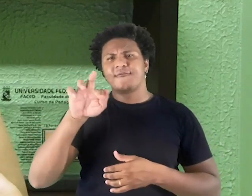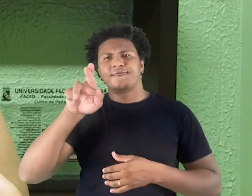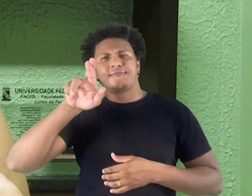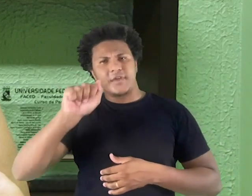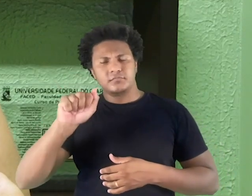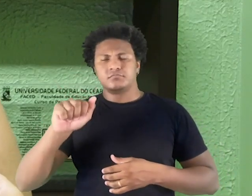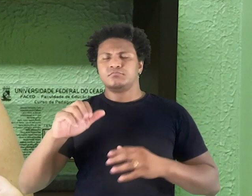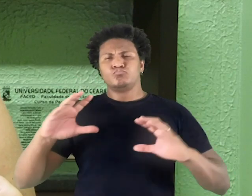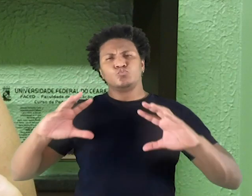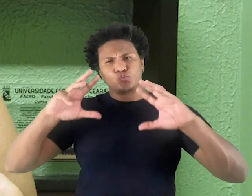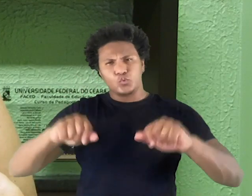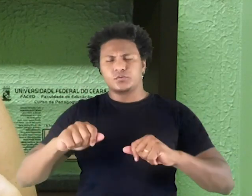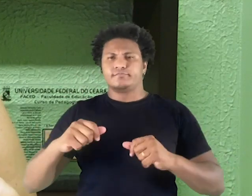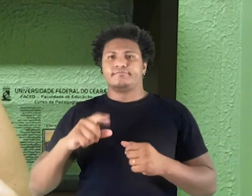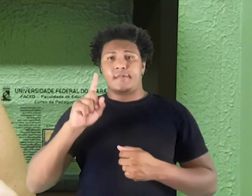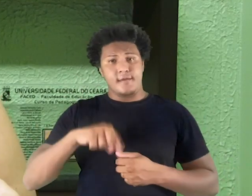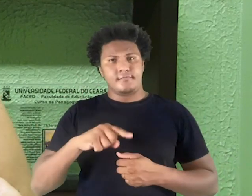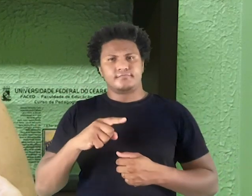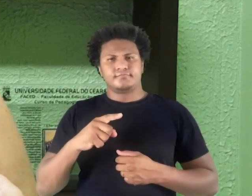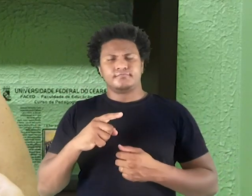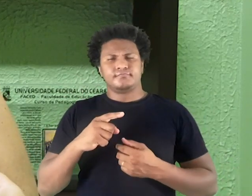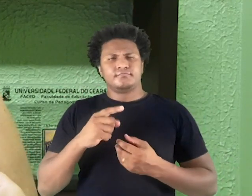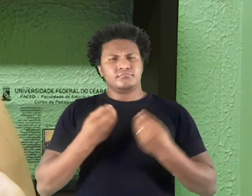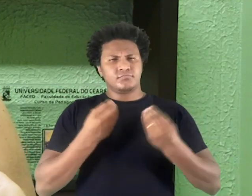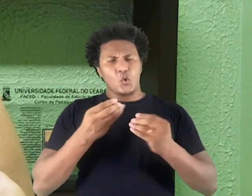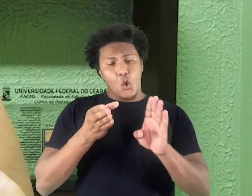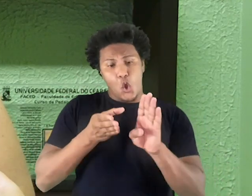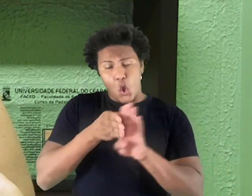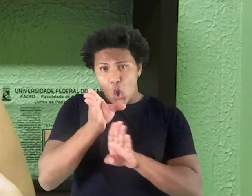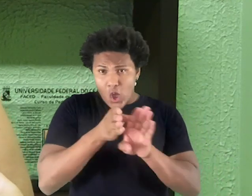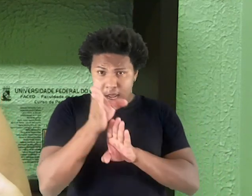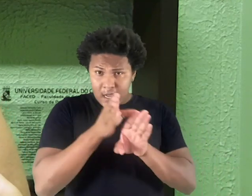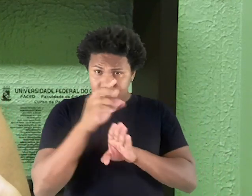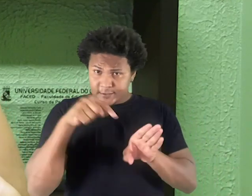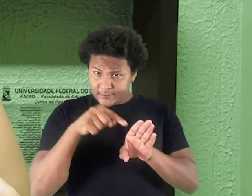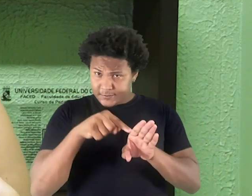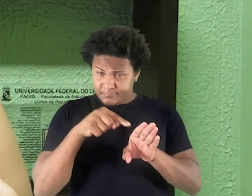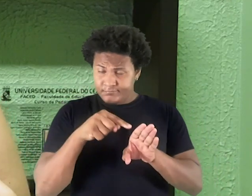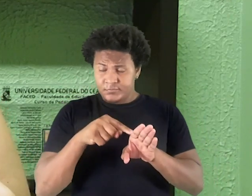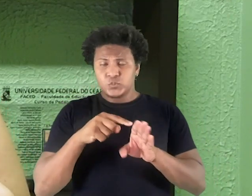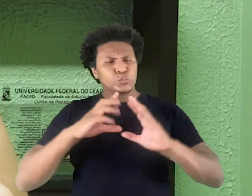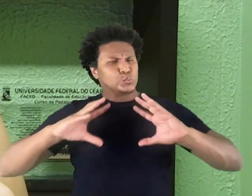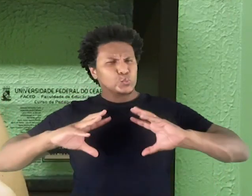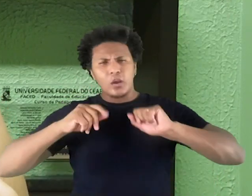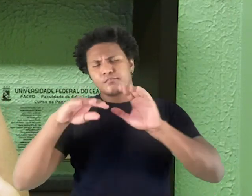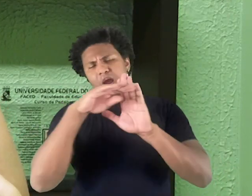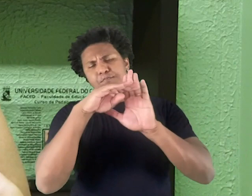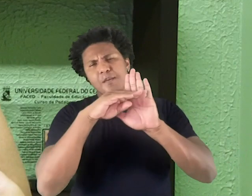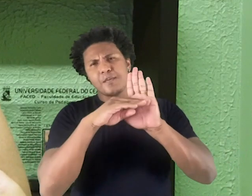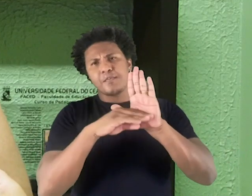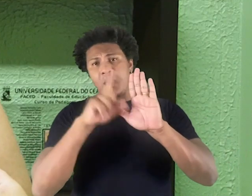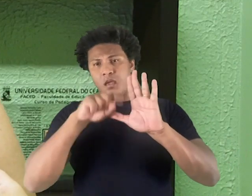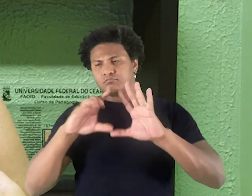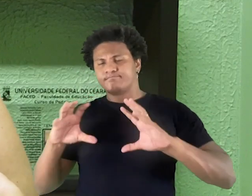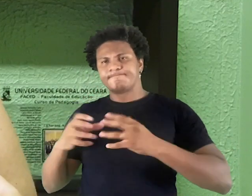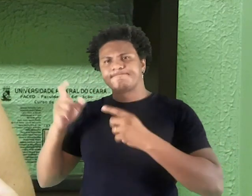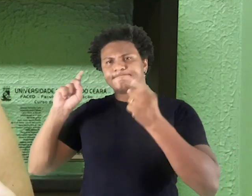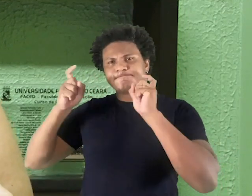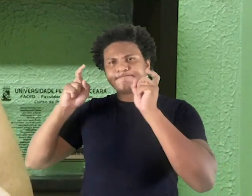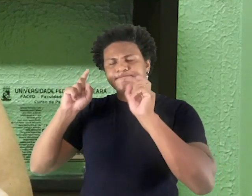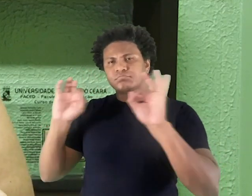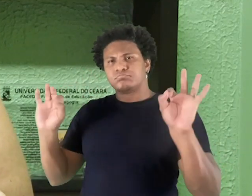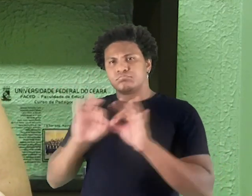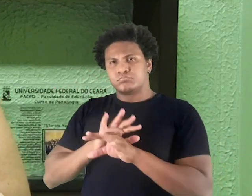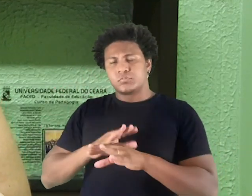parte de infraestrutura. Então, todo esse arsenal de orientação está sendo elaborado com